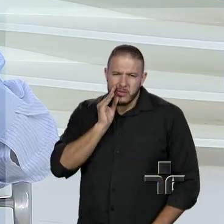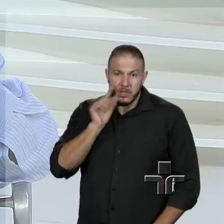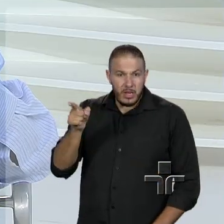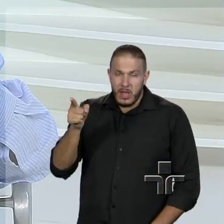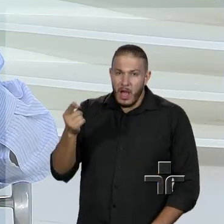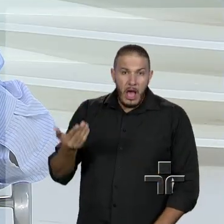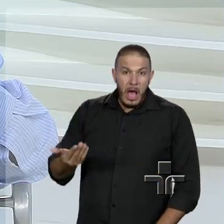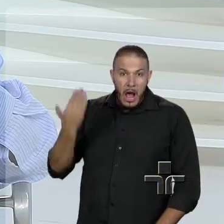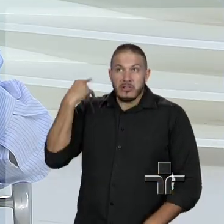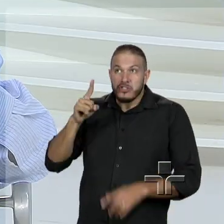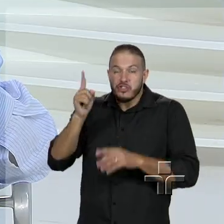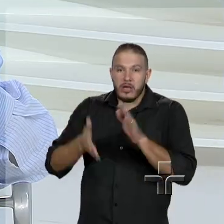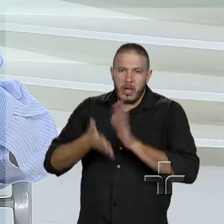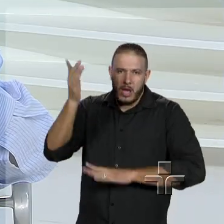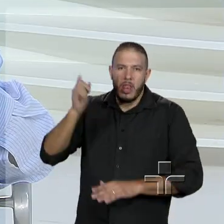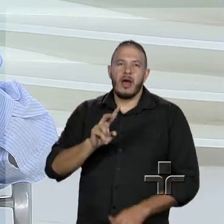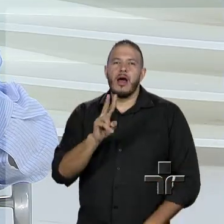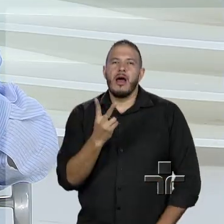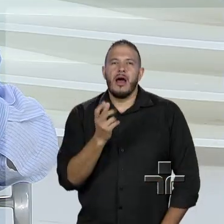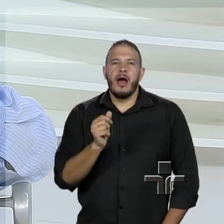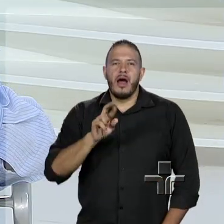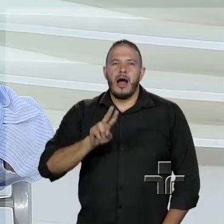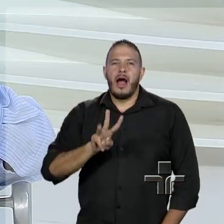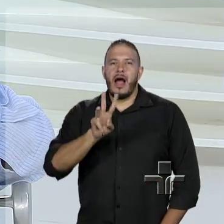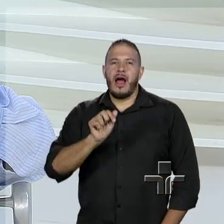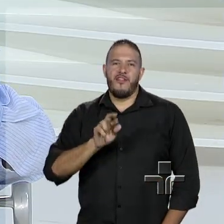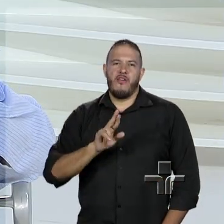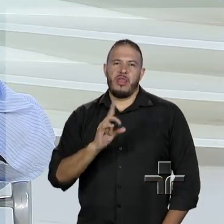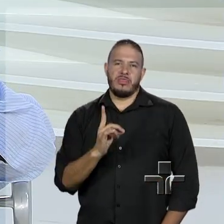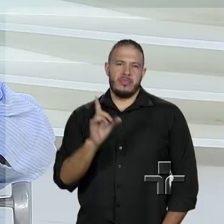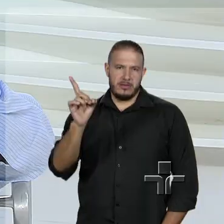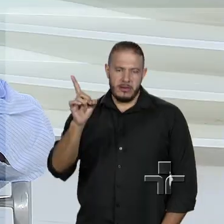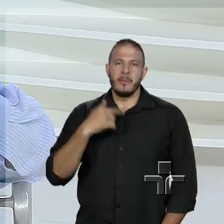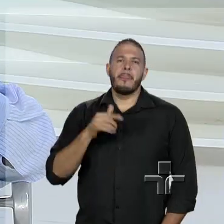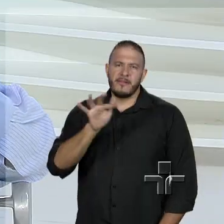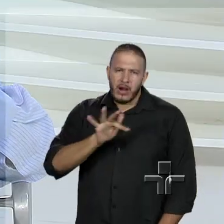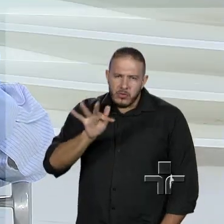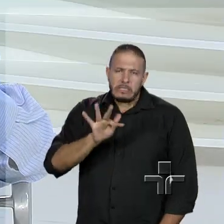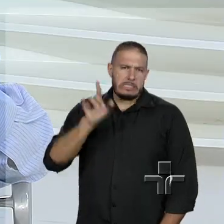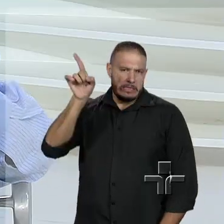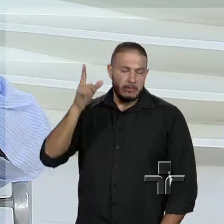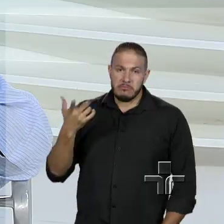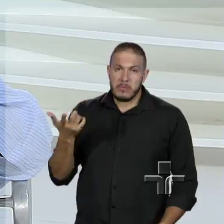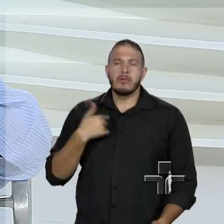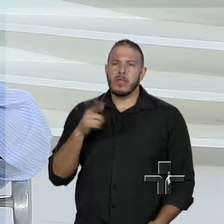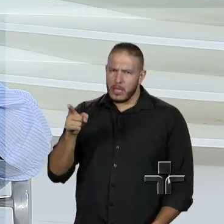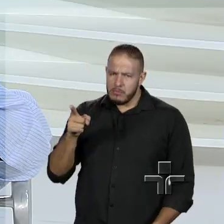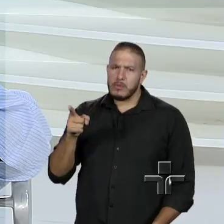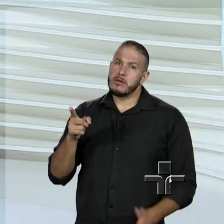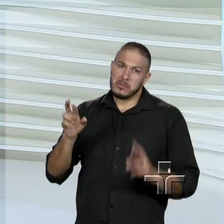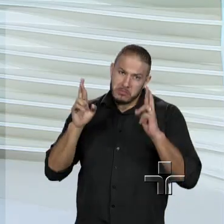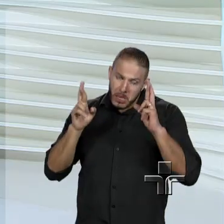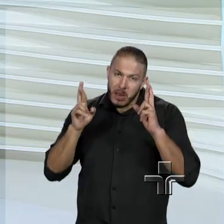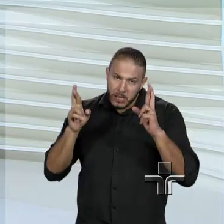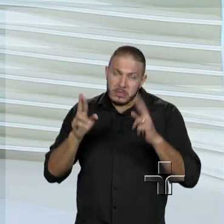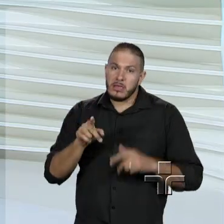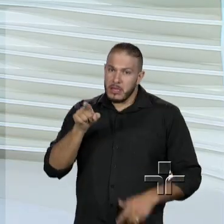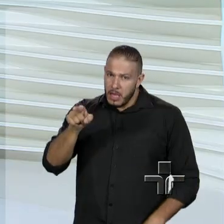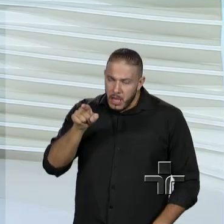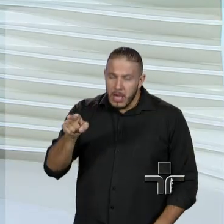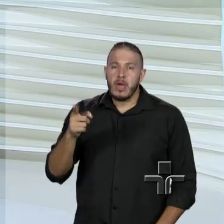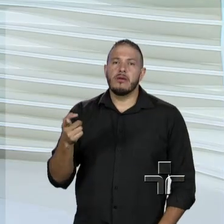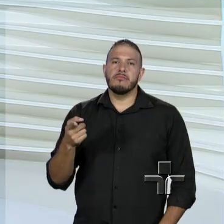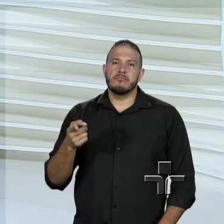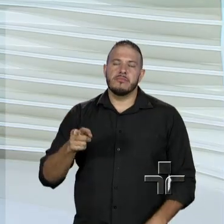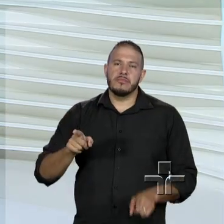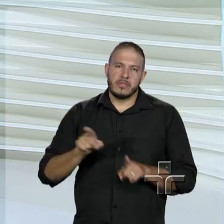para Harvard, tá certo? Tenho uma grande esperança de que ele, também, de